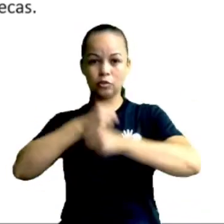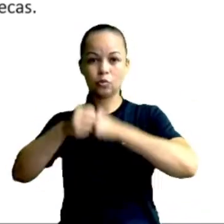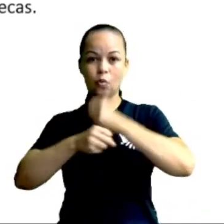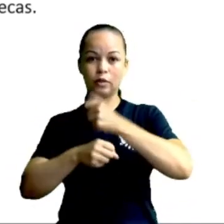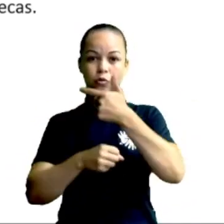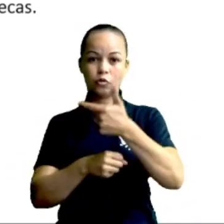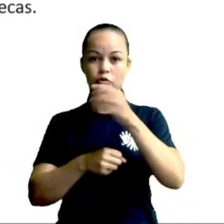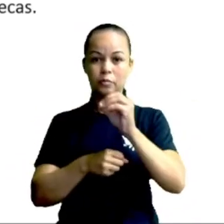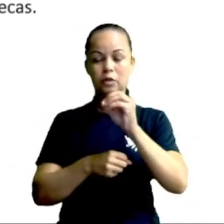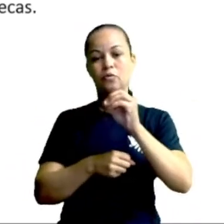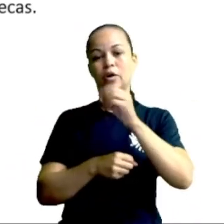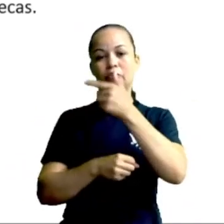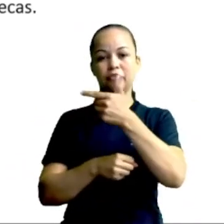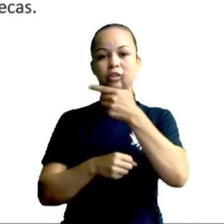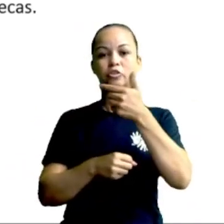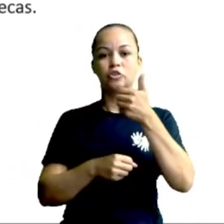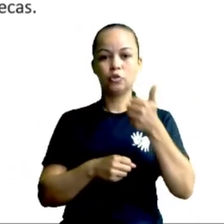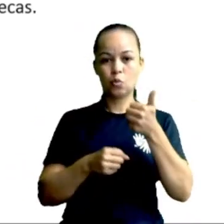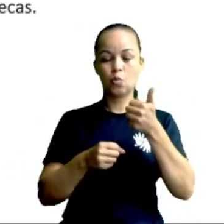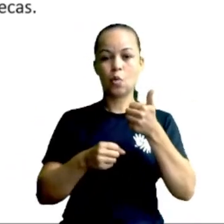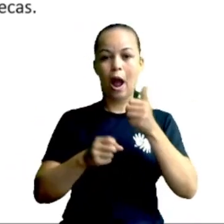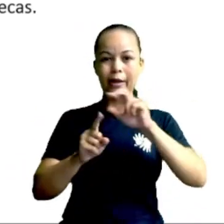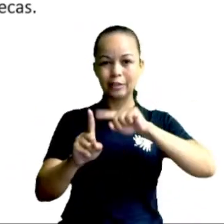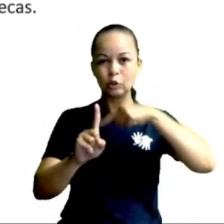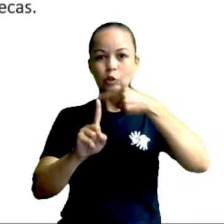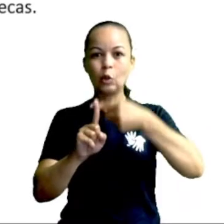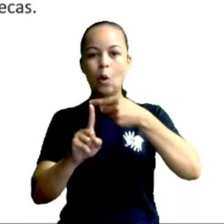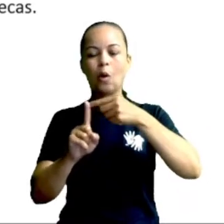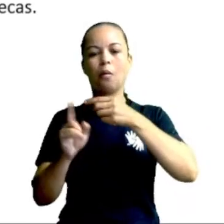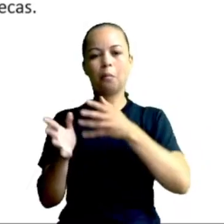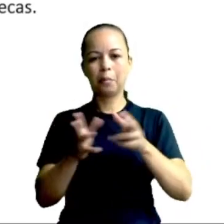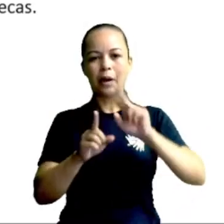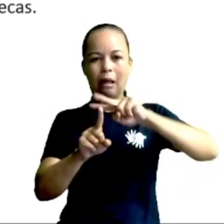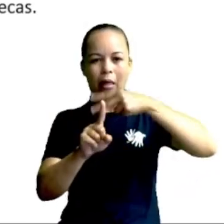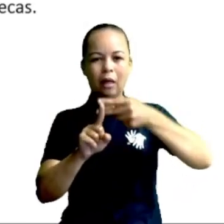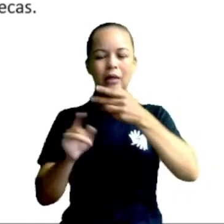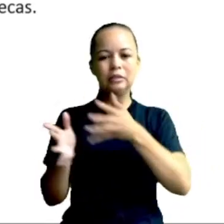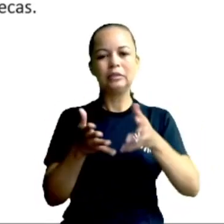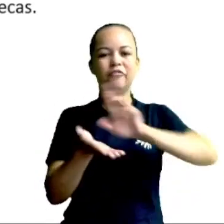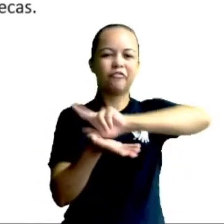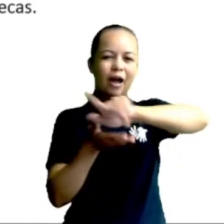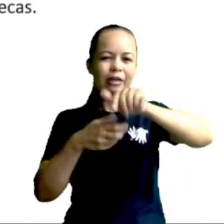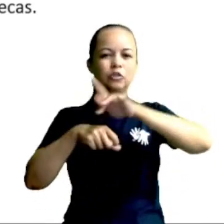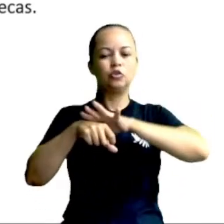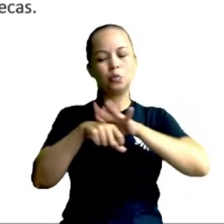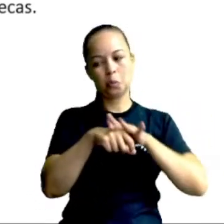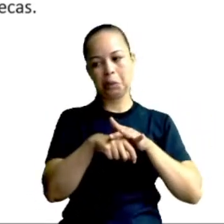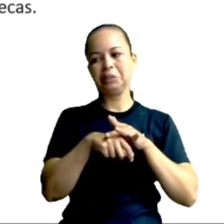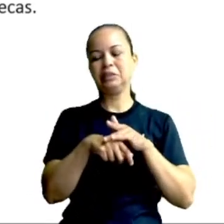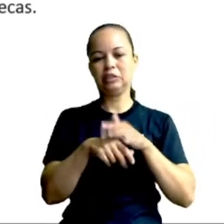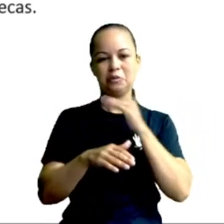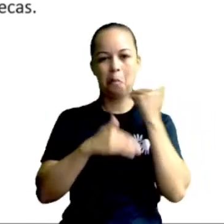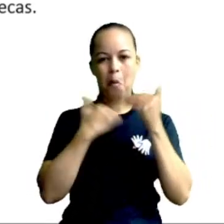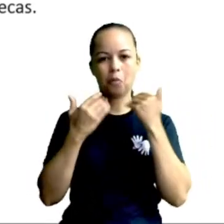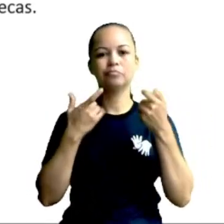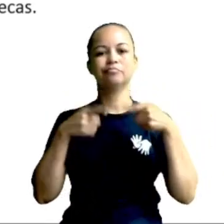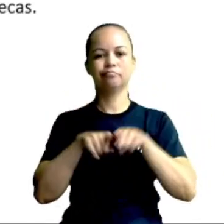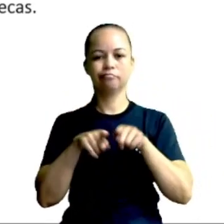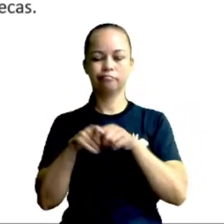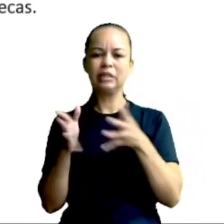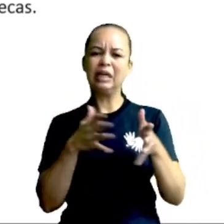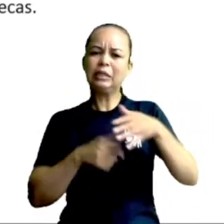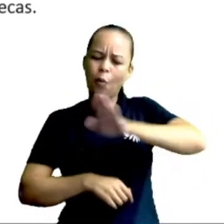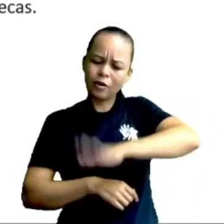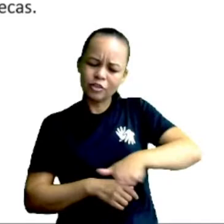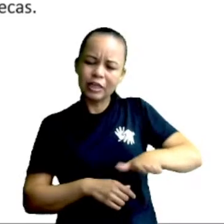certeza dobrou. E estudos dizem que as crianças em nações em desenvolvimento são as mais vulneráveis.